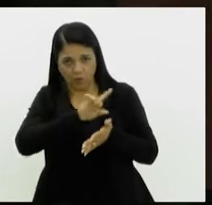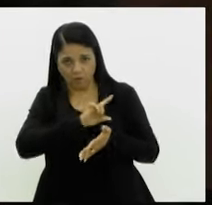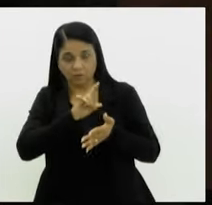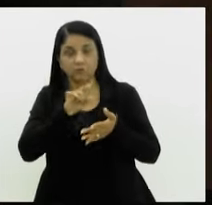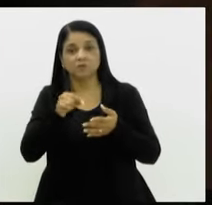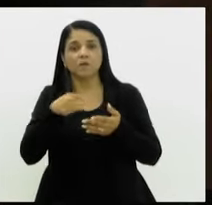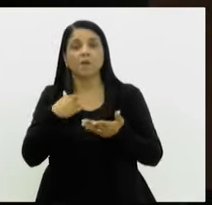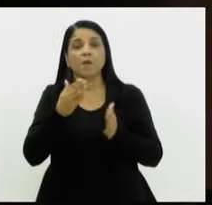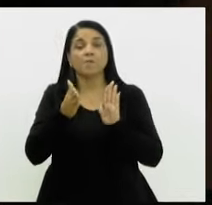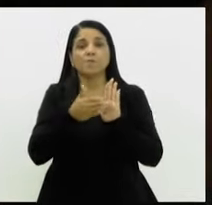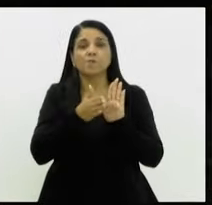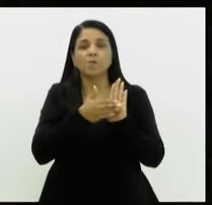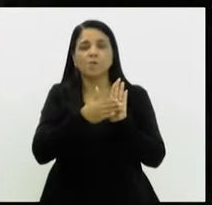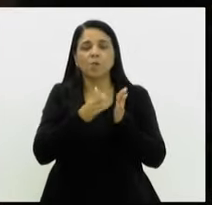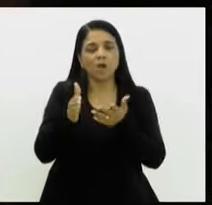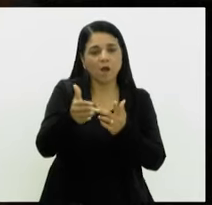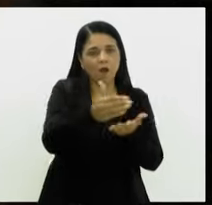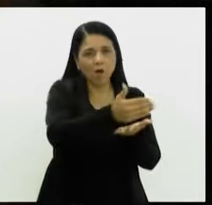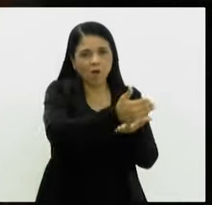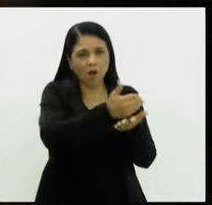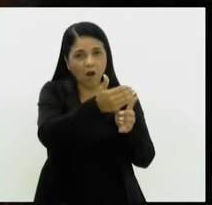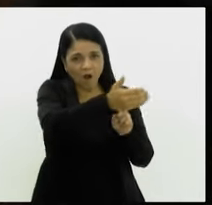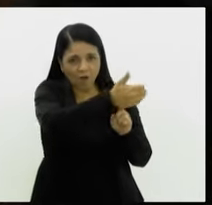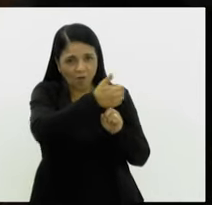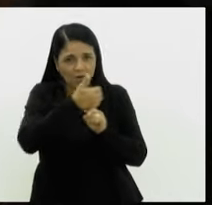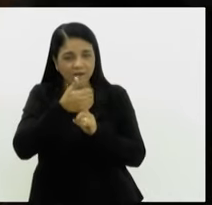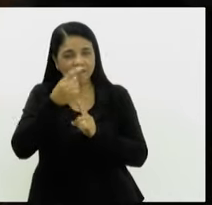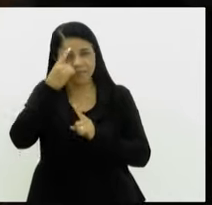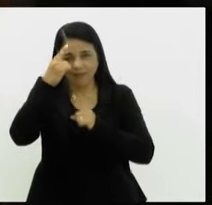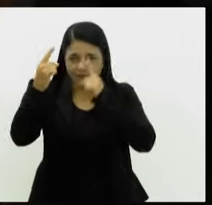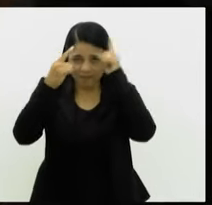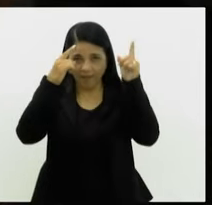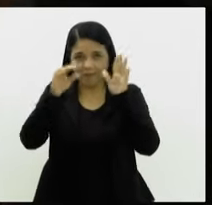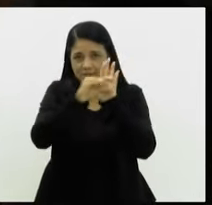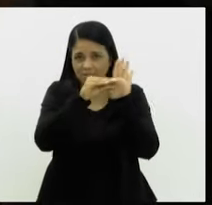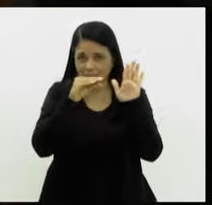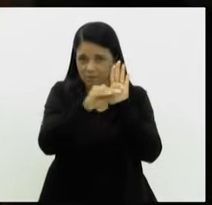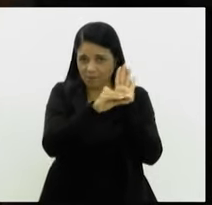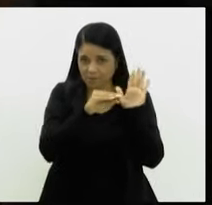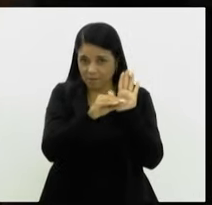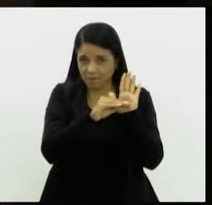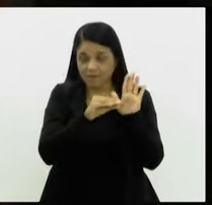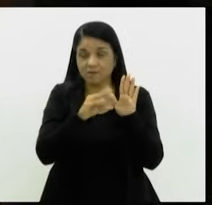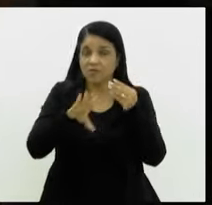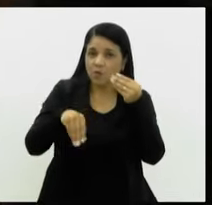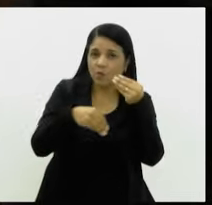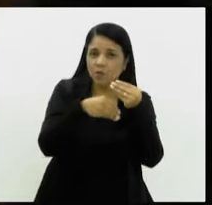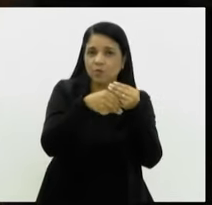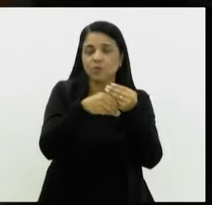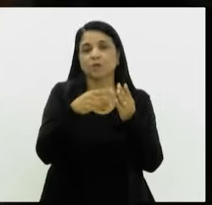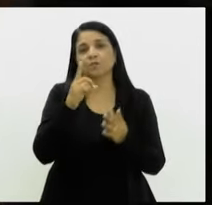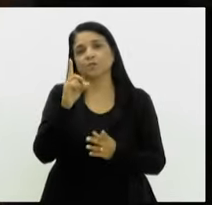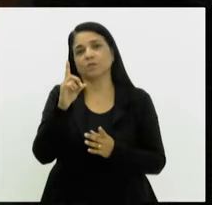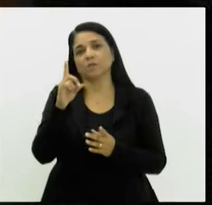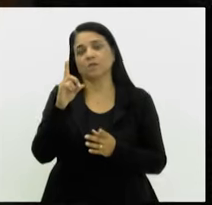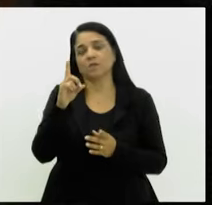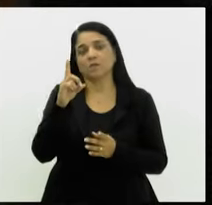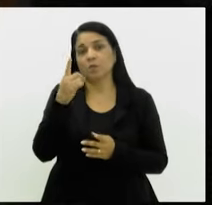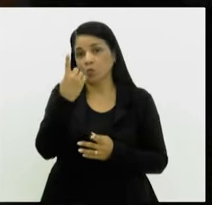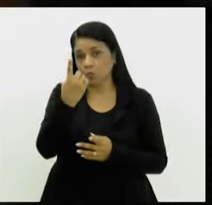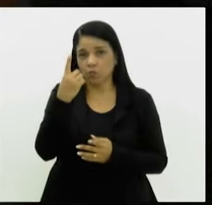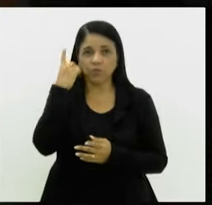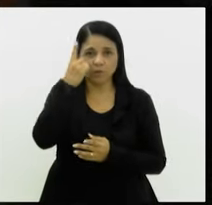inclusive, acolher algumas ideias durante as emendas que foram apresentadas, de incluir um deputado estadual como um